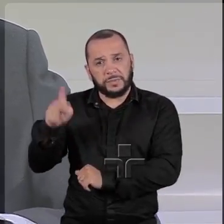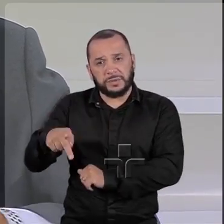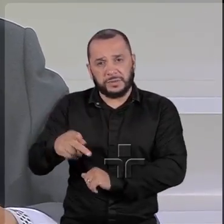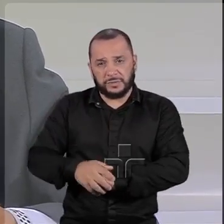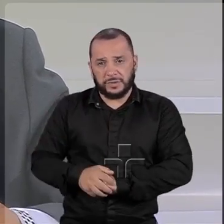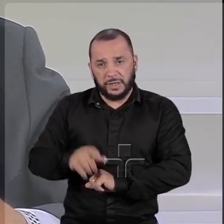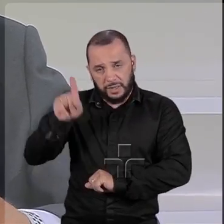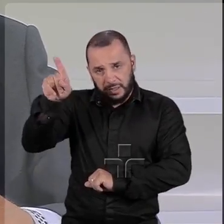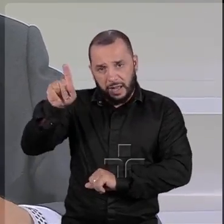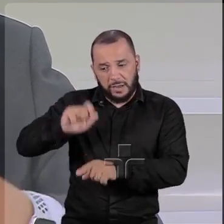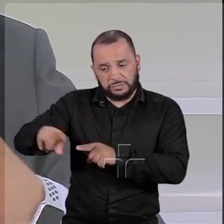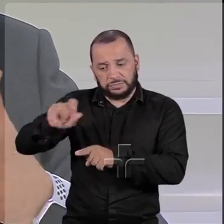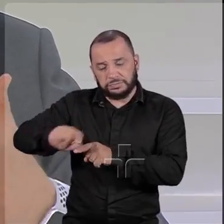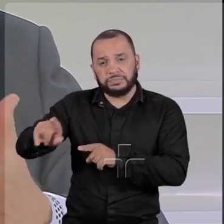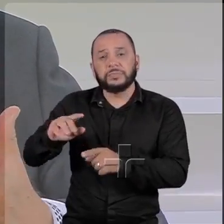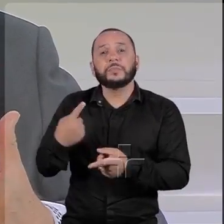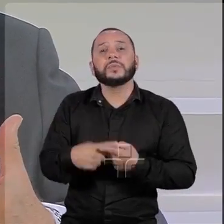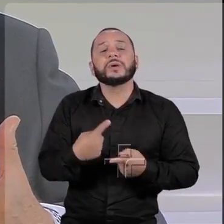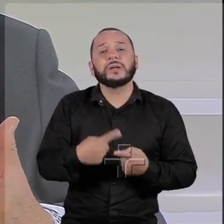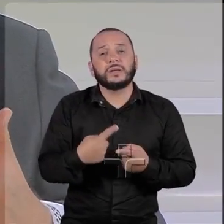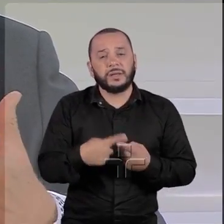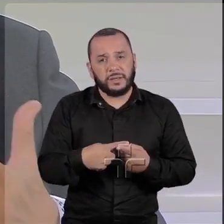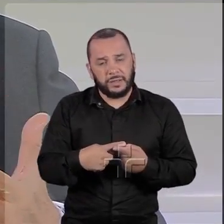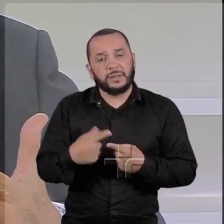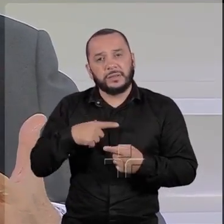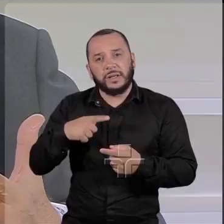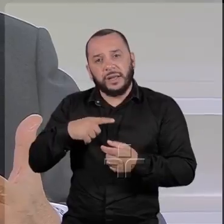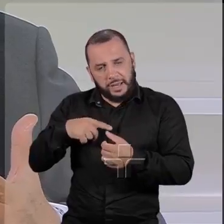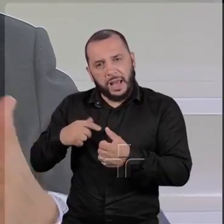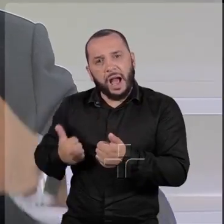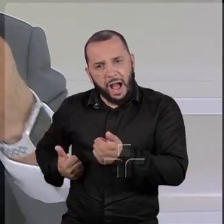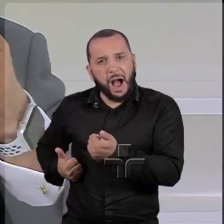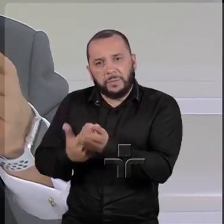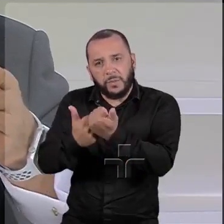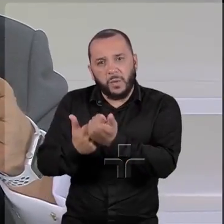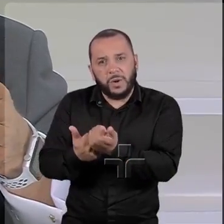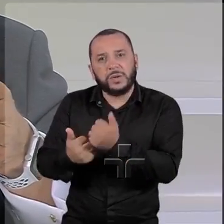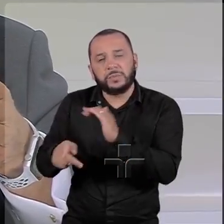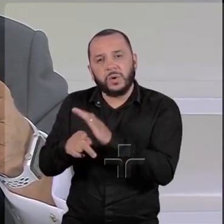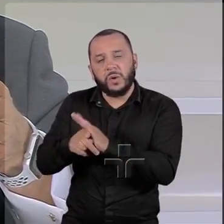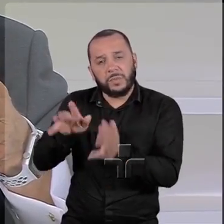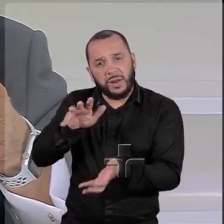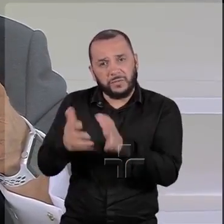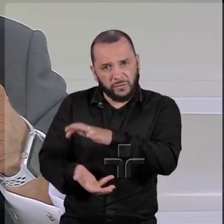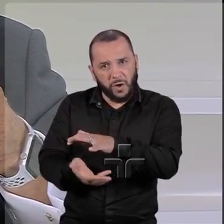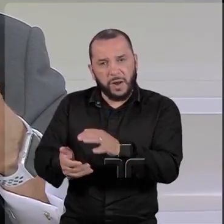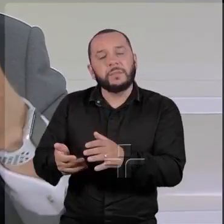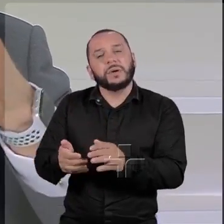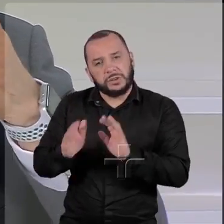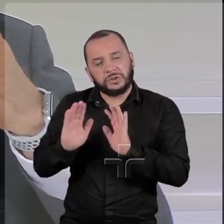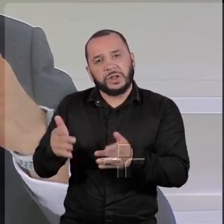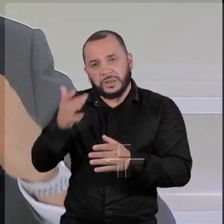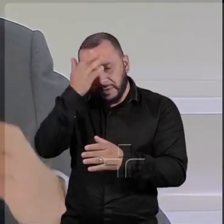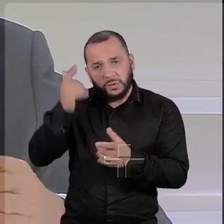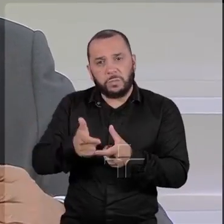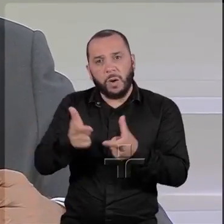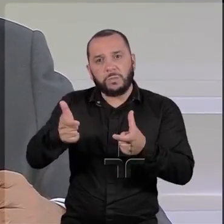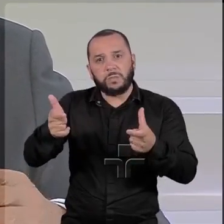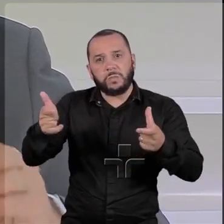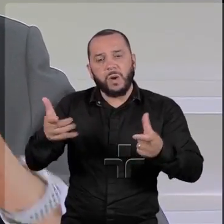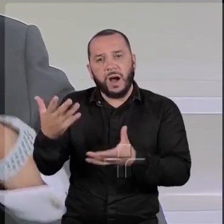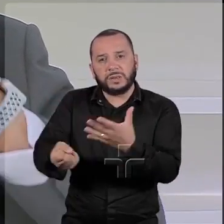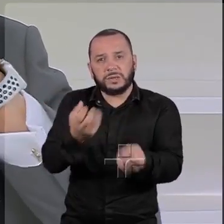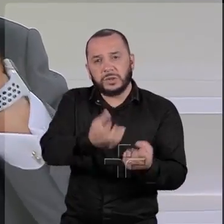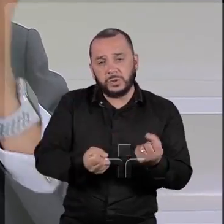lugar, porque aumentou muito o apoio à reforma. Como você mesmo acentou, Celso, a esquerda,